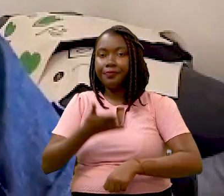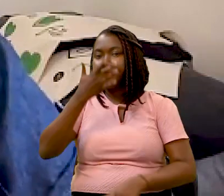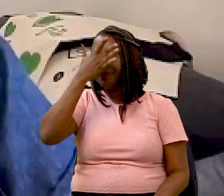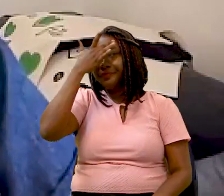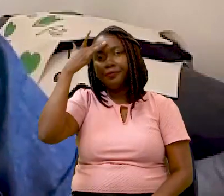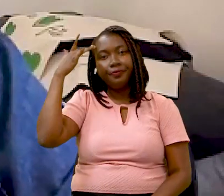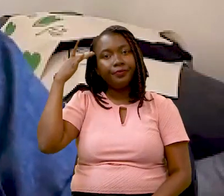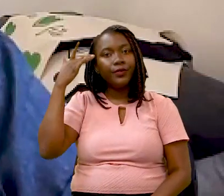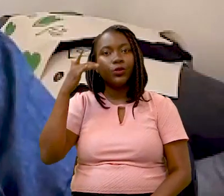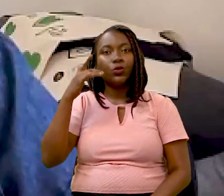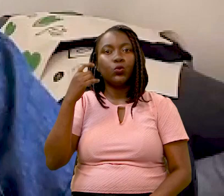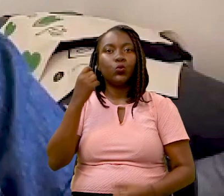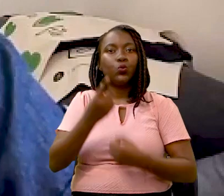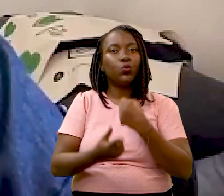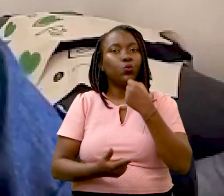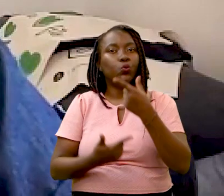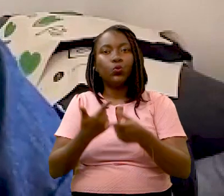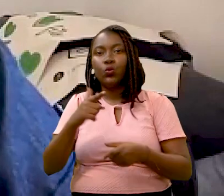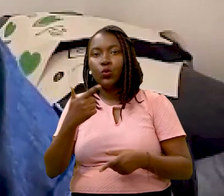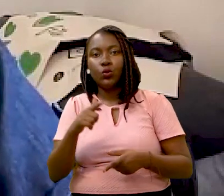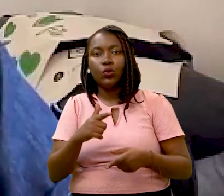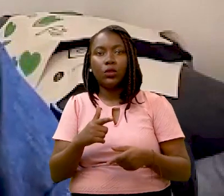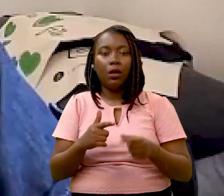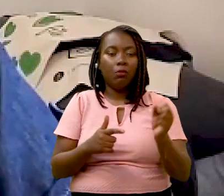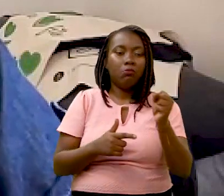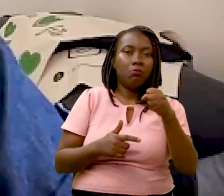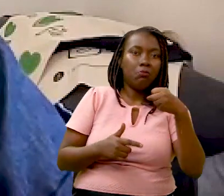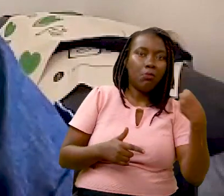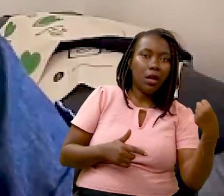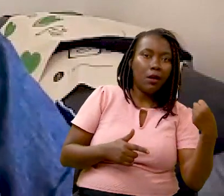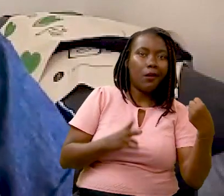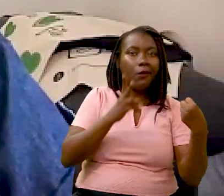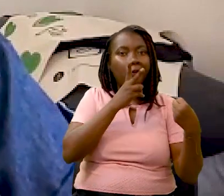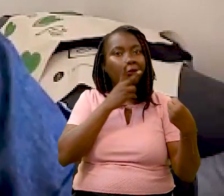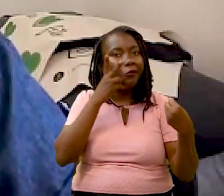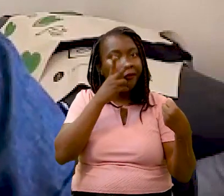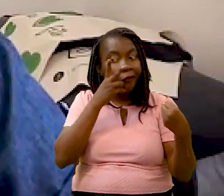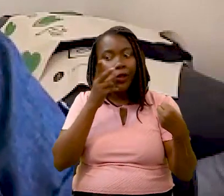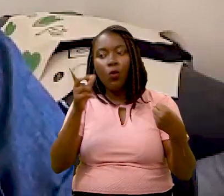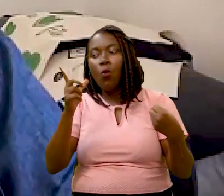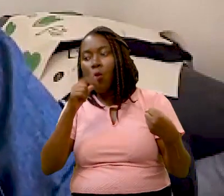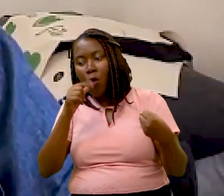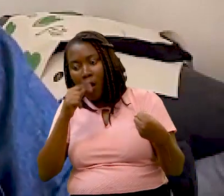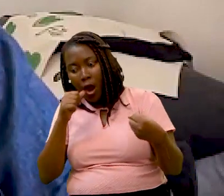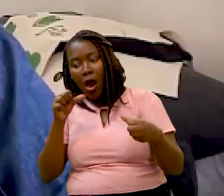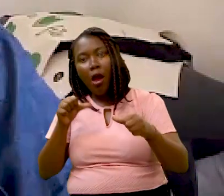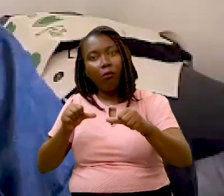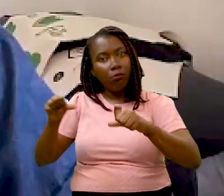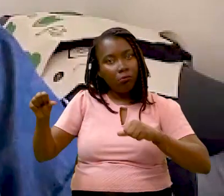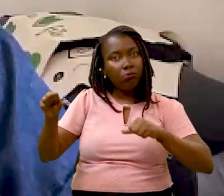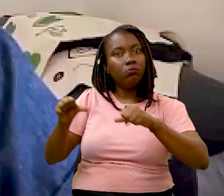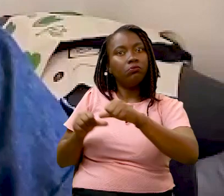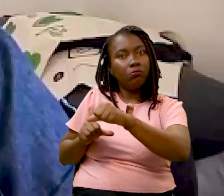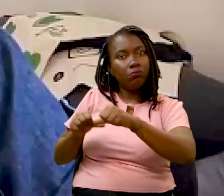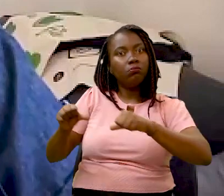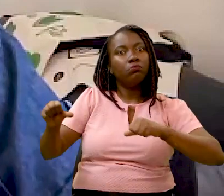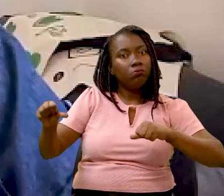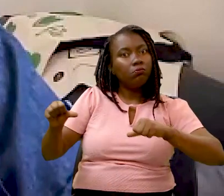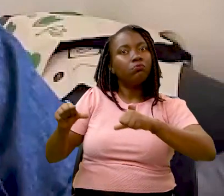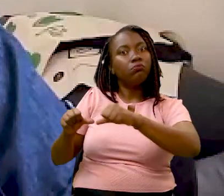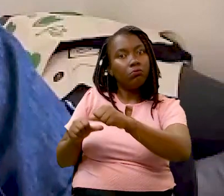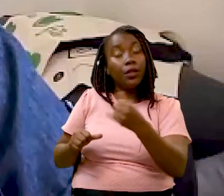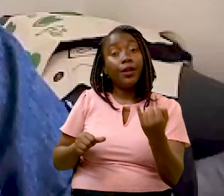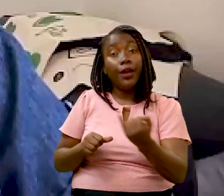não alternar um copo de cerveja, uma taça de vinho com água. E é importantíssimo que a